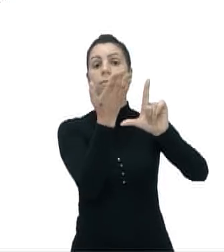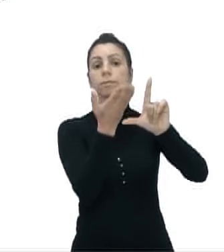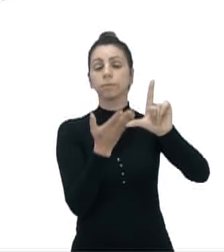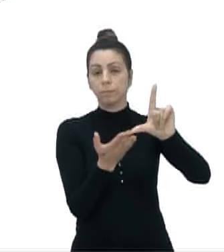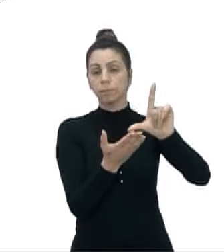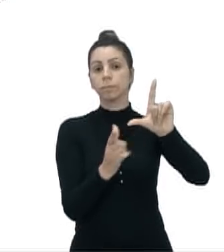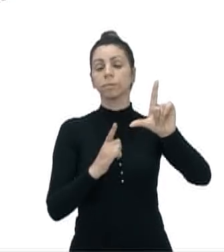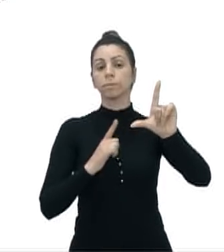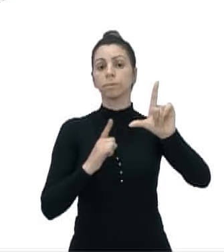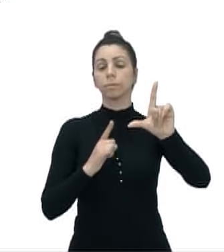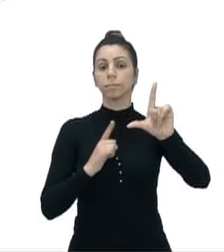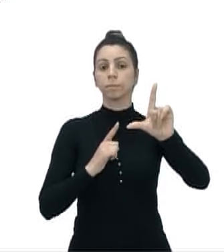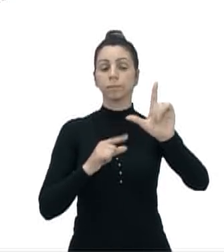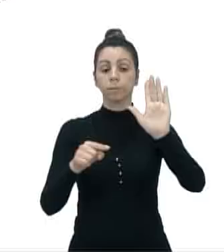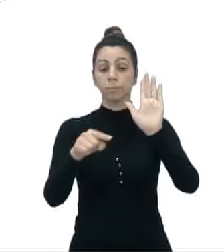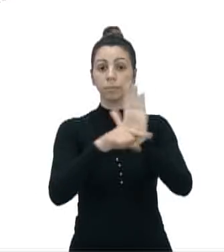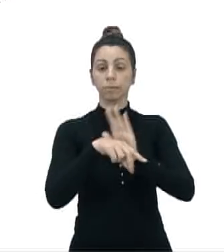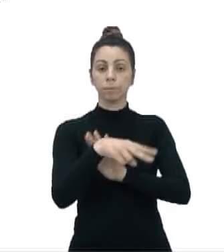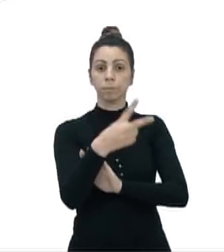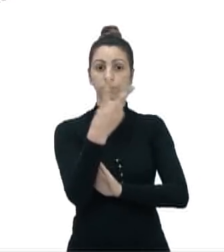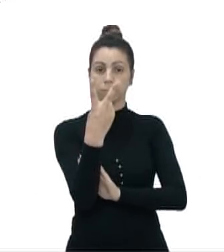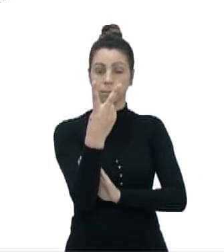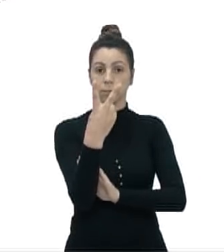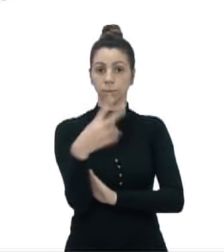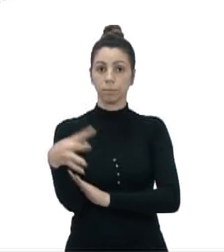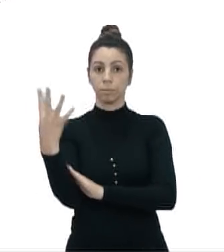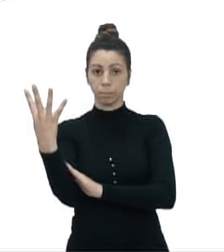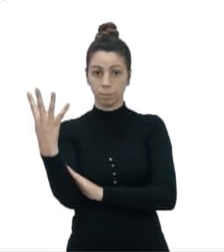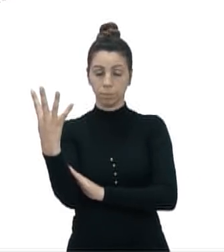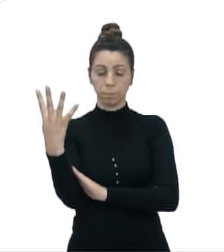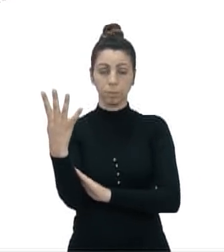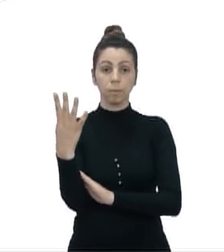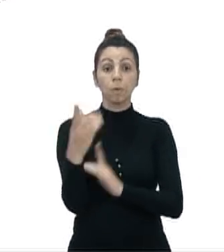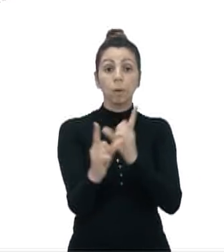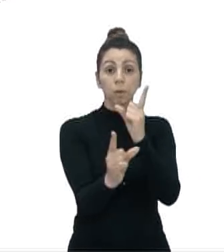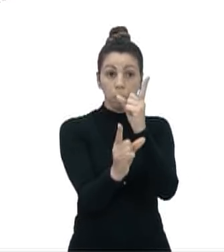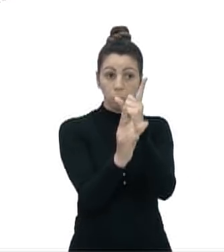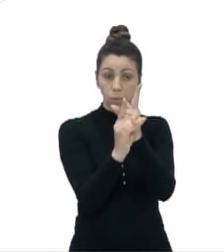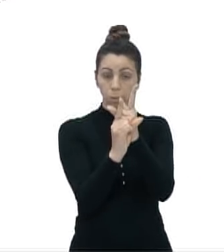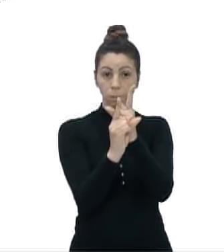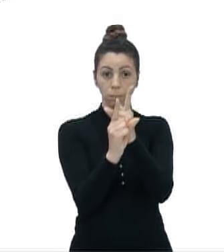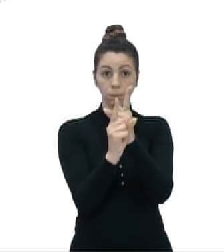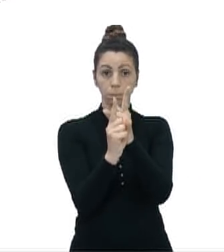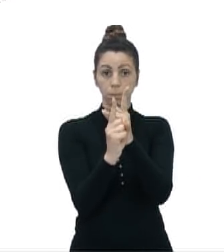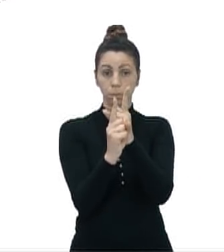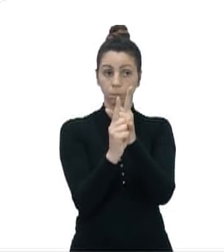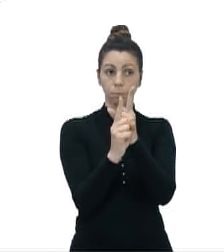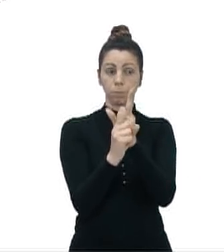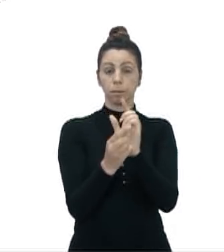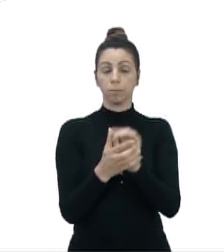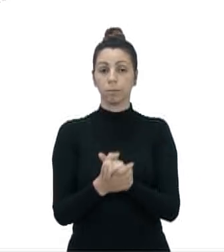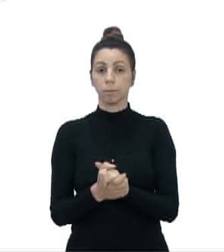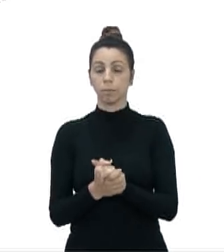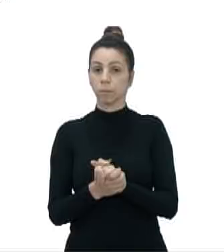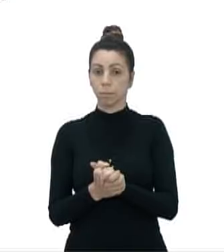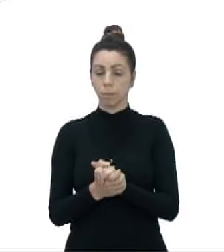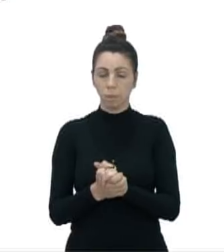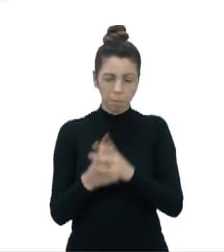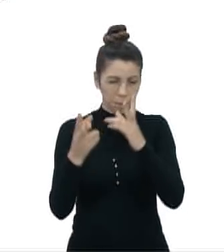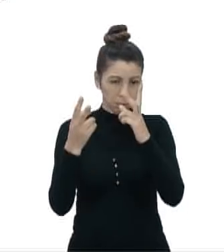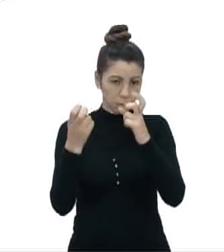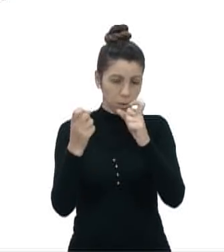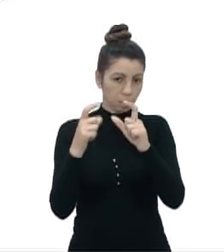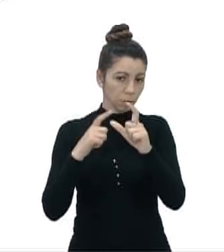a coordenada -2 e 4? Localize aqui, veja que ele está passando os